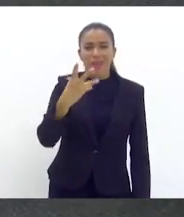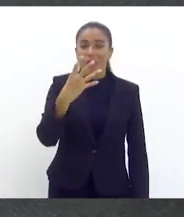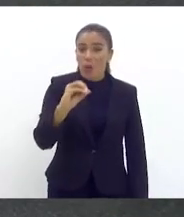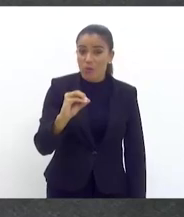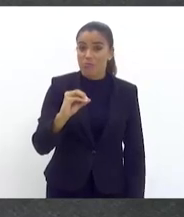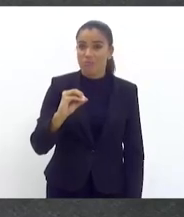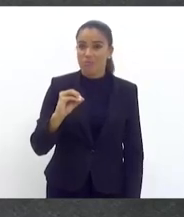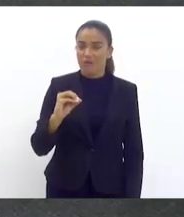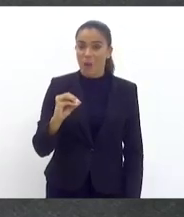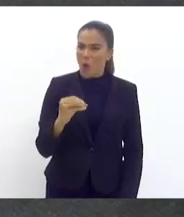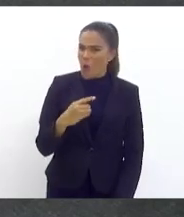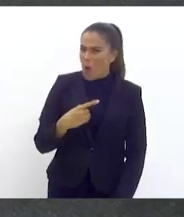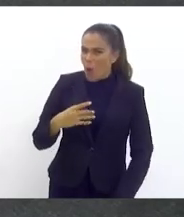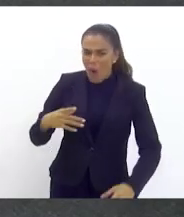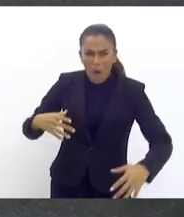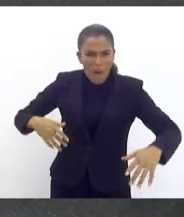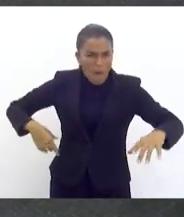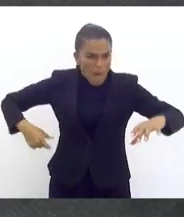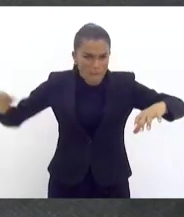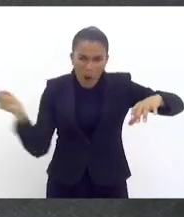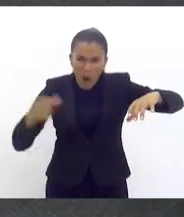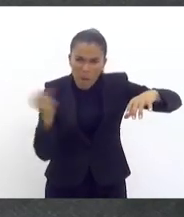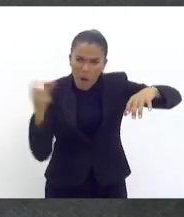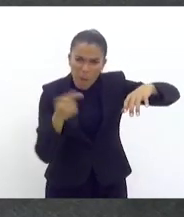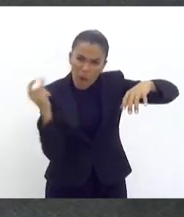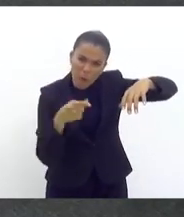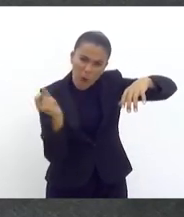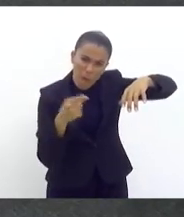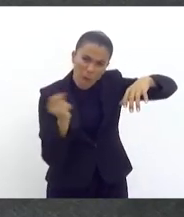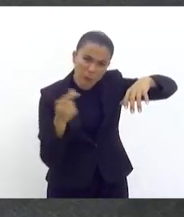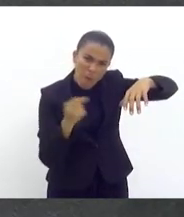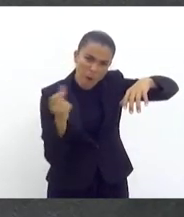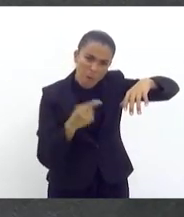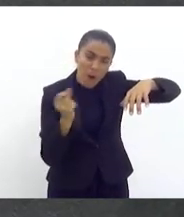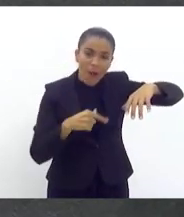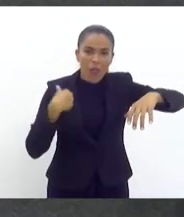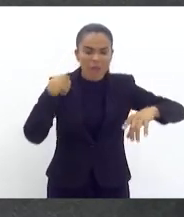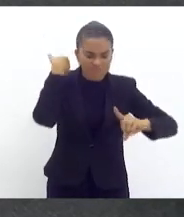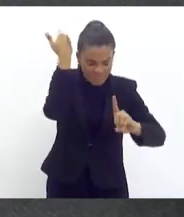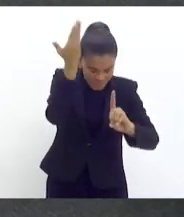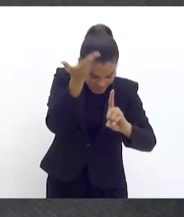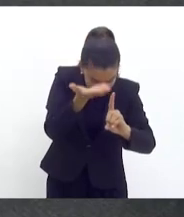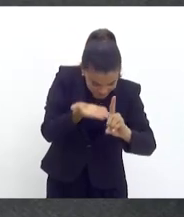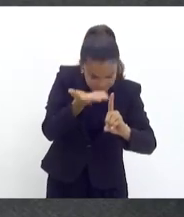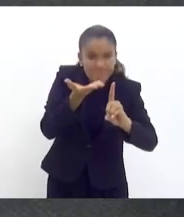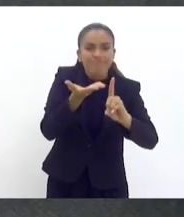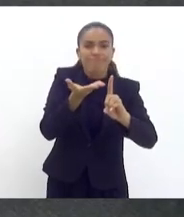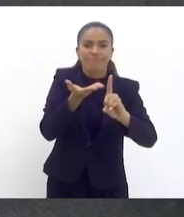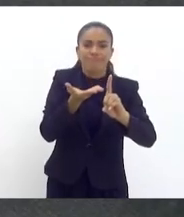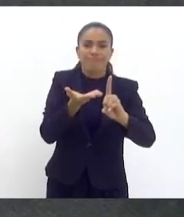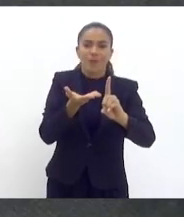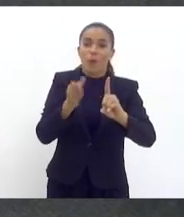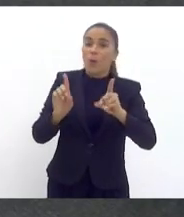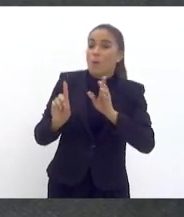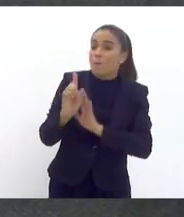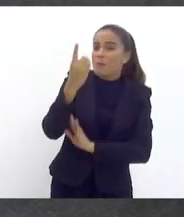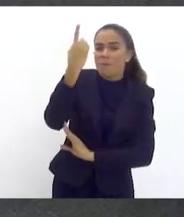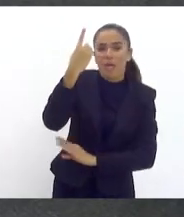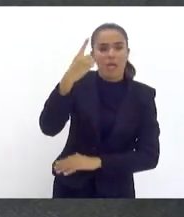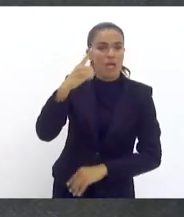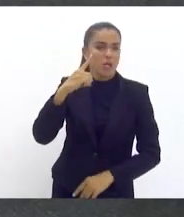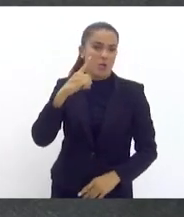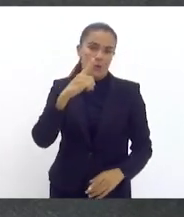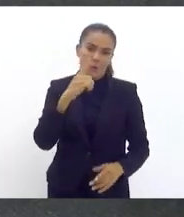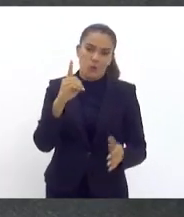verdadeiros massacres futebolísticos. Sou obrigada a me curvar e reconhecer o primeiro time do